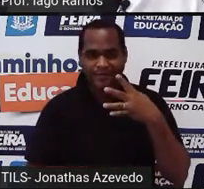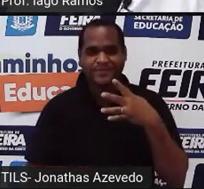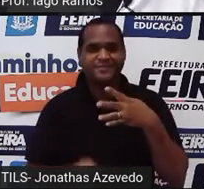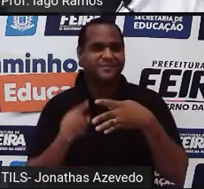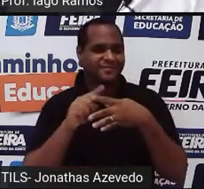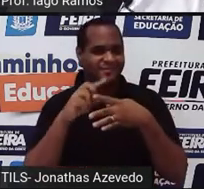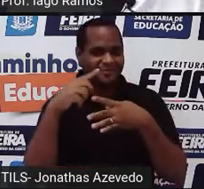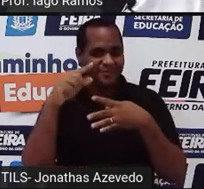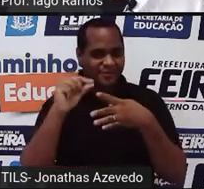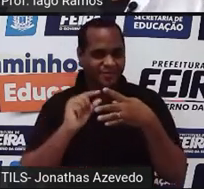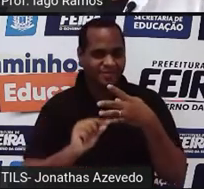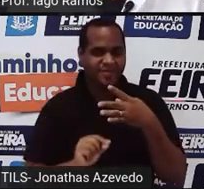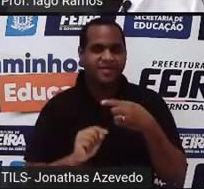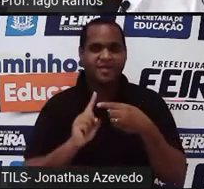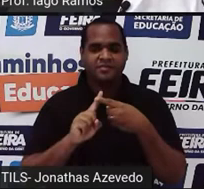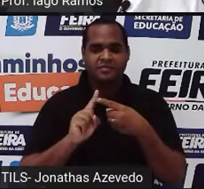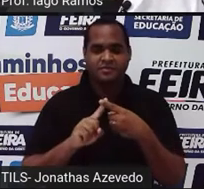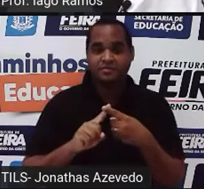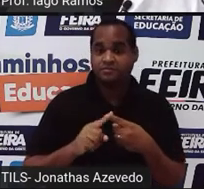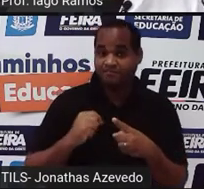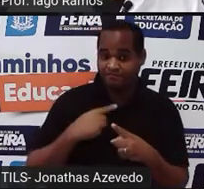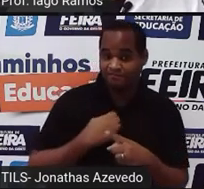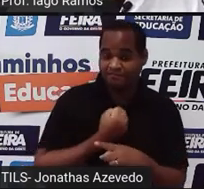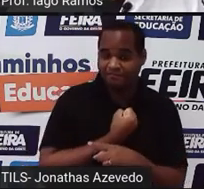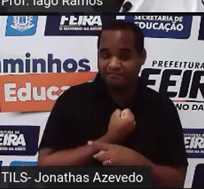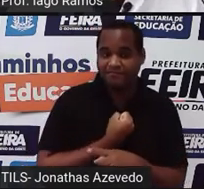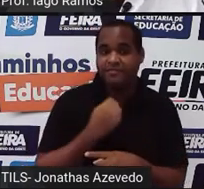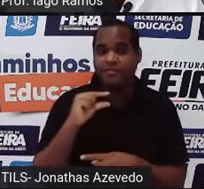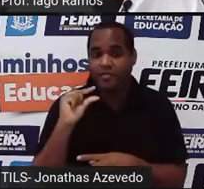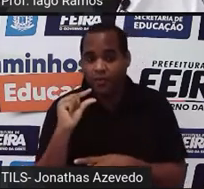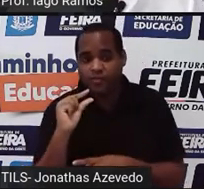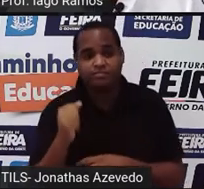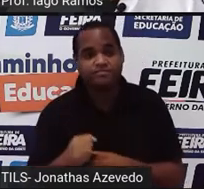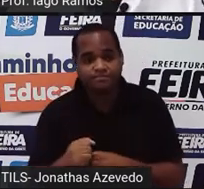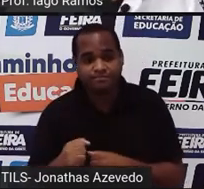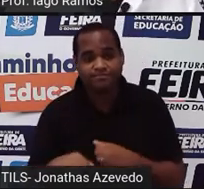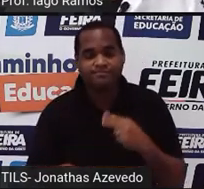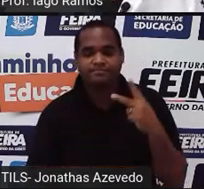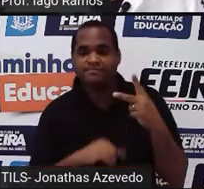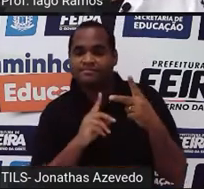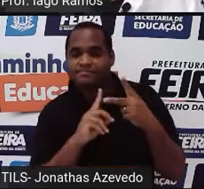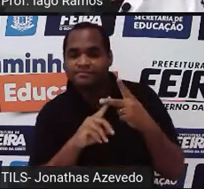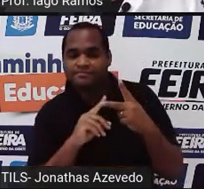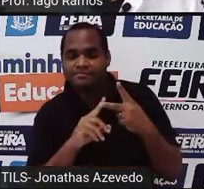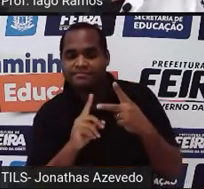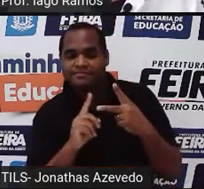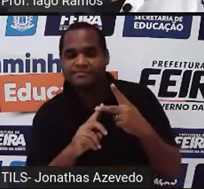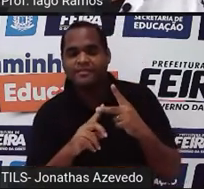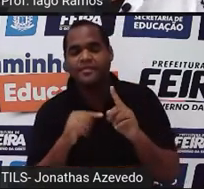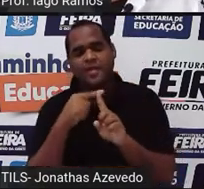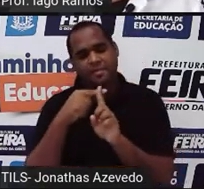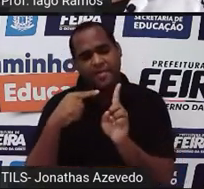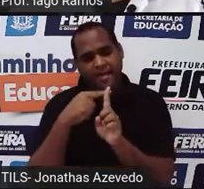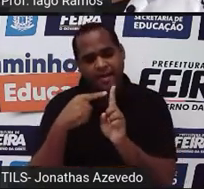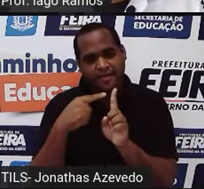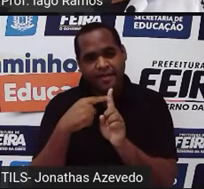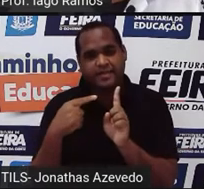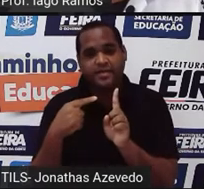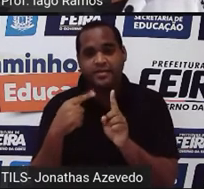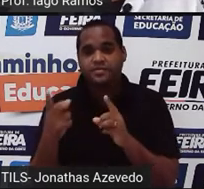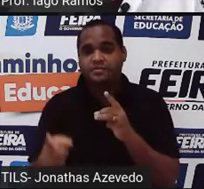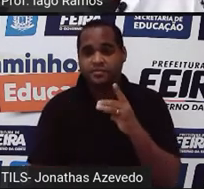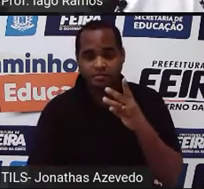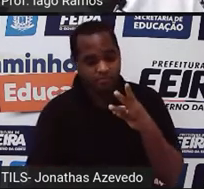tá? Em vermelho, número um. Entendeu pouca coisa. Em laranja, número 2, entendeu metade